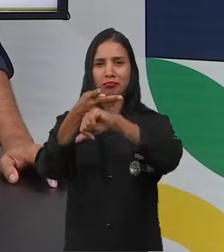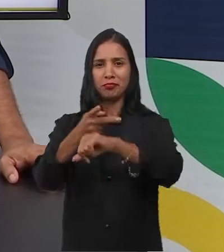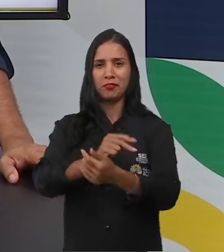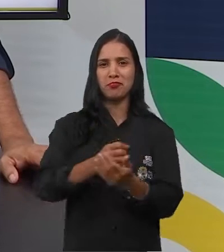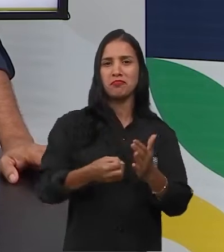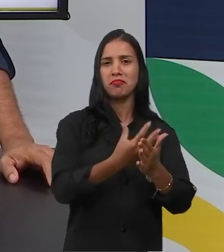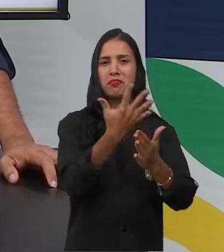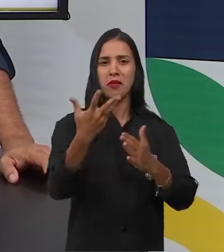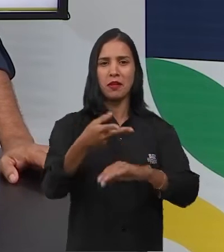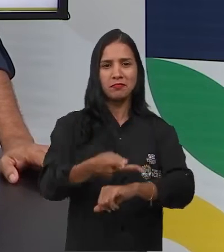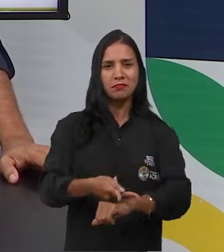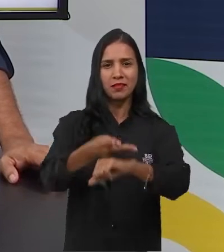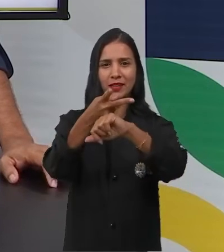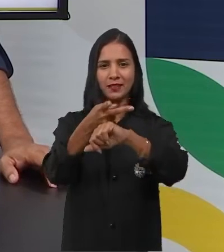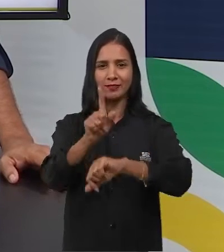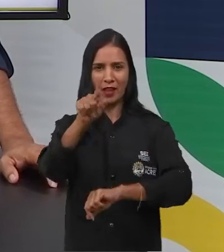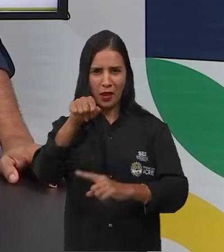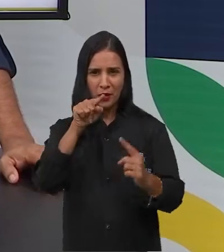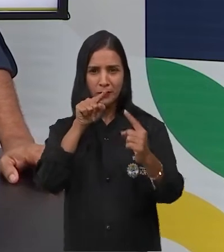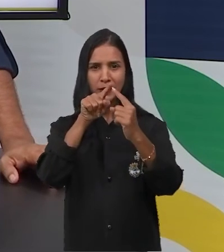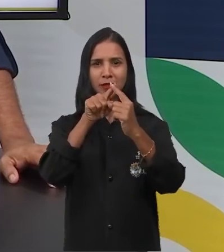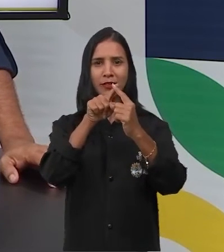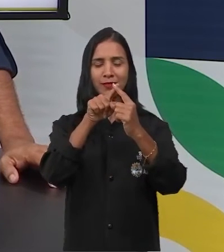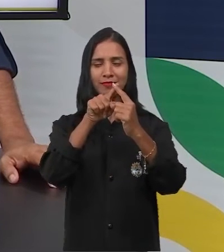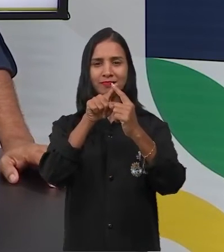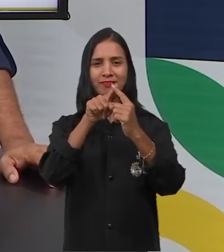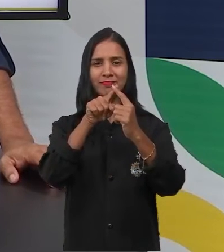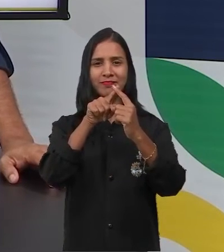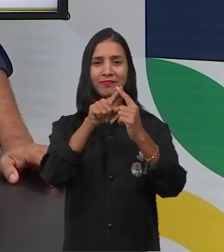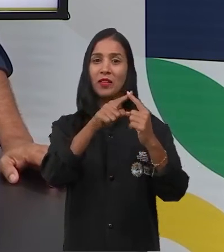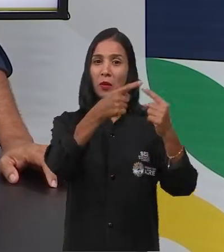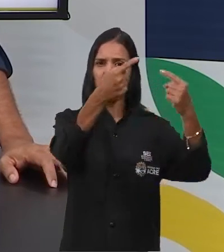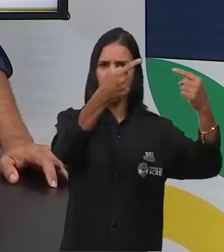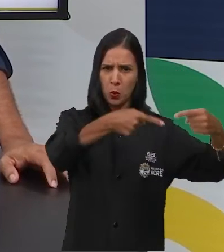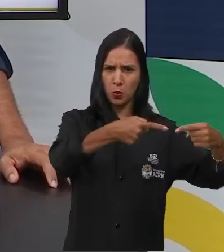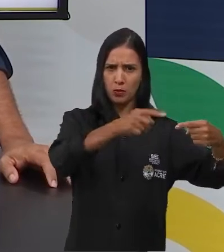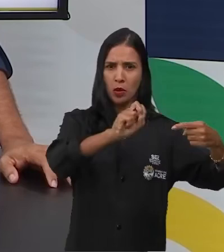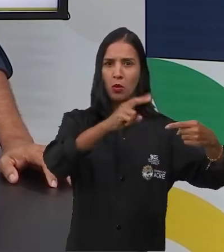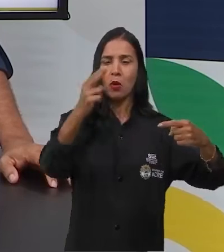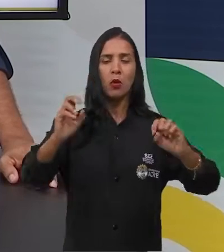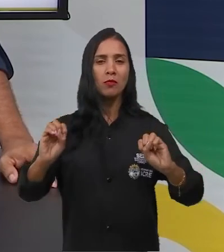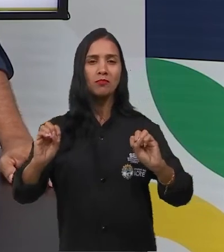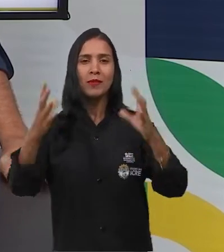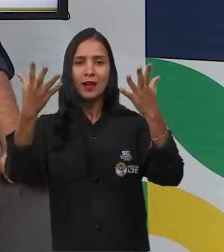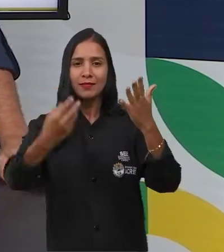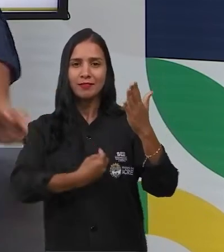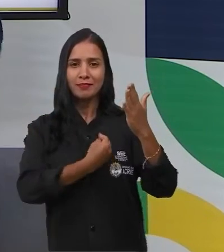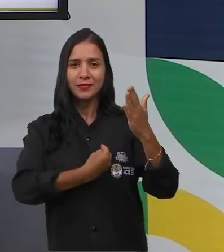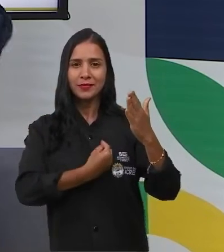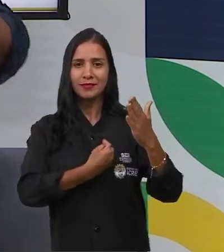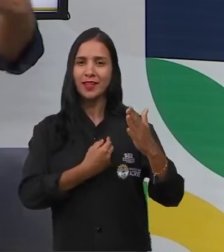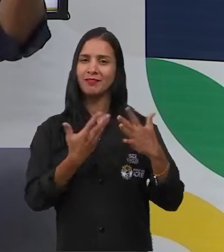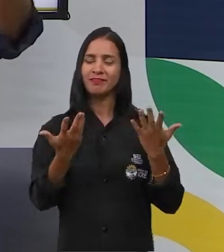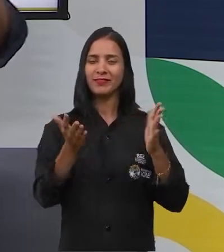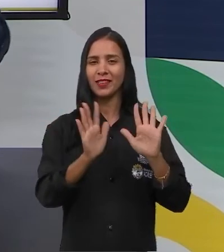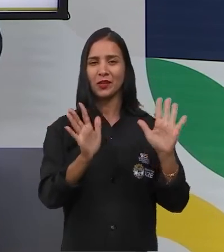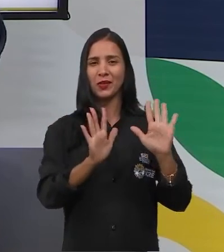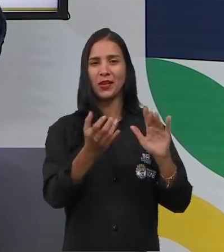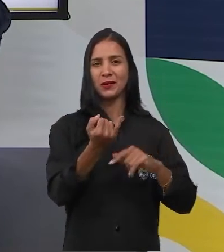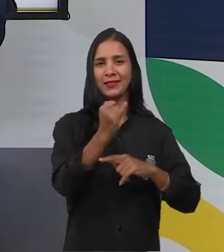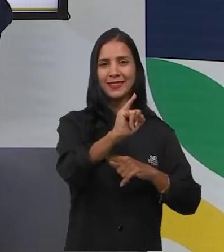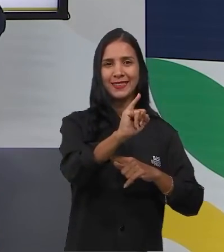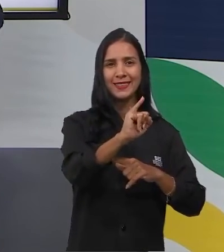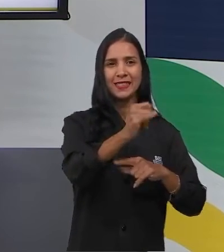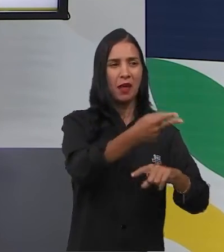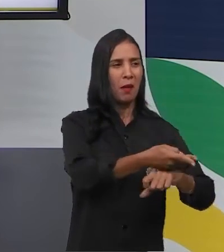O objetivo é o quê? É competir ou participar? É a participação, é a troca. Então,